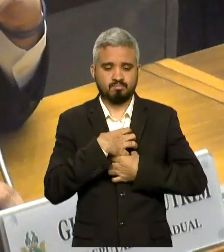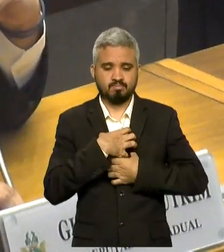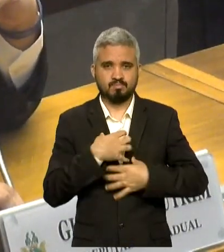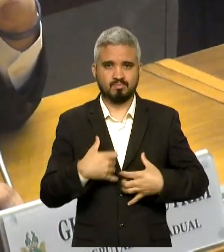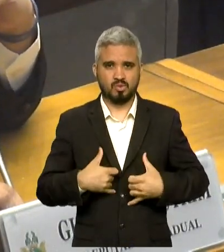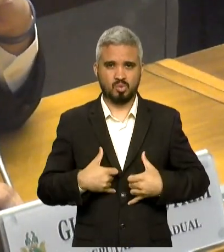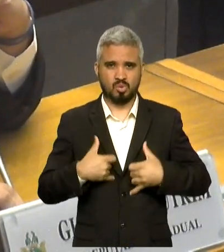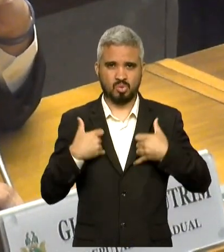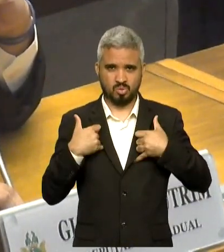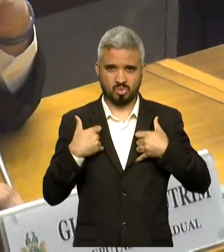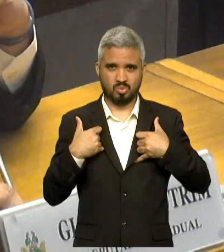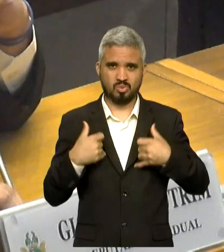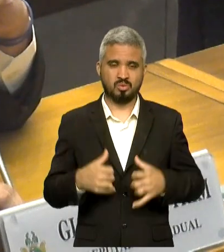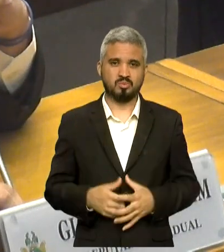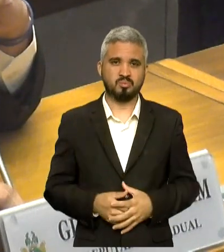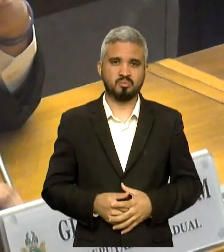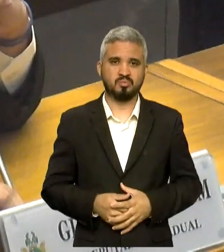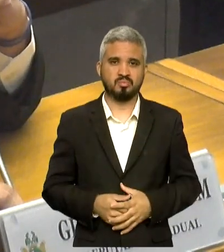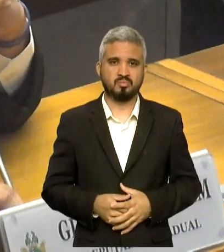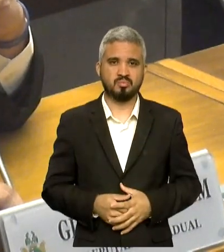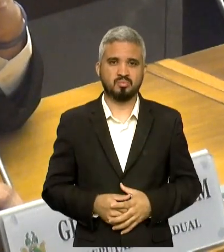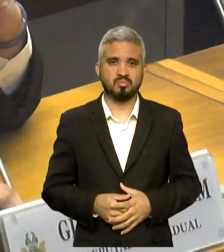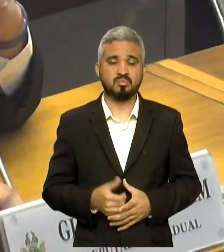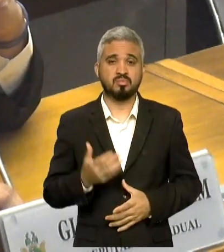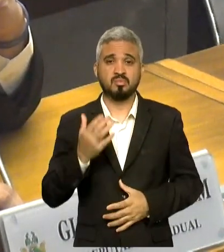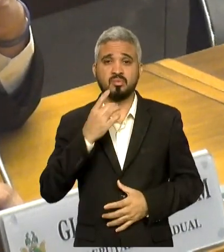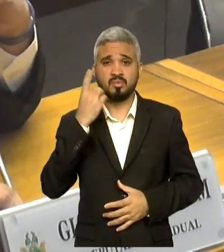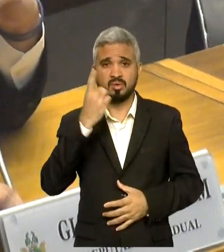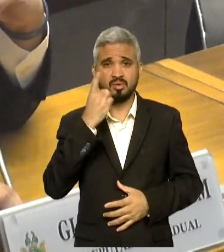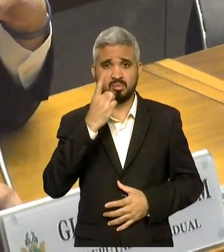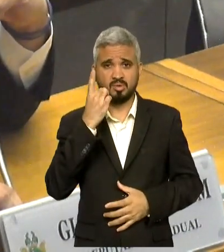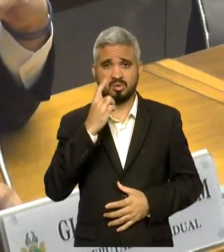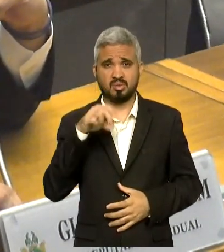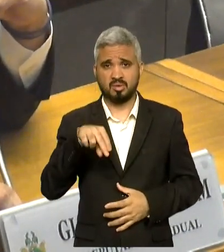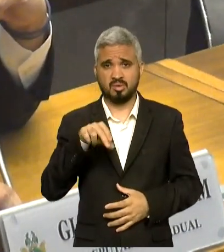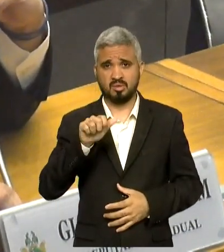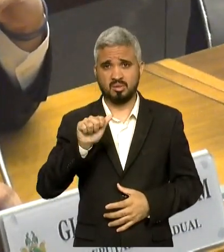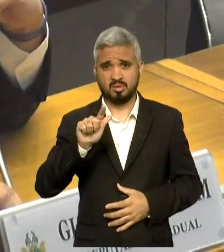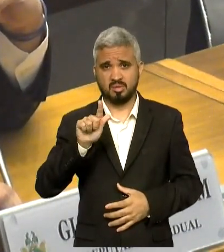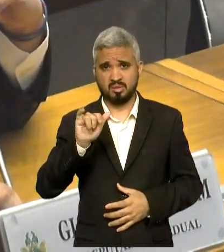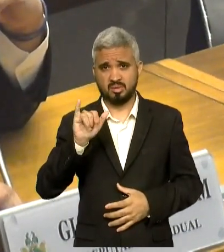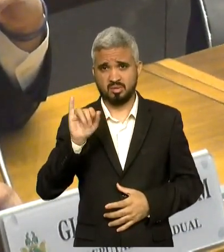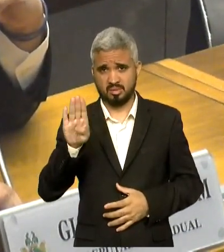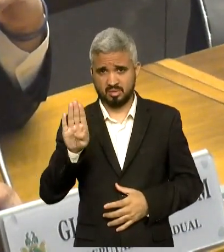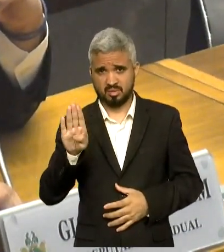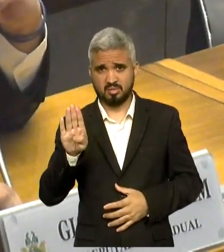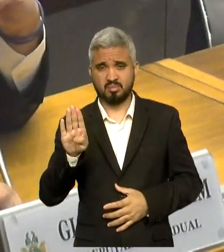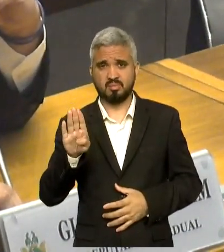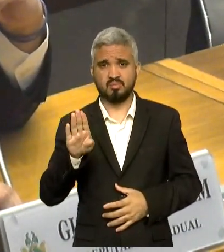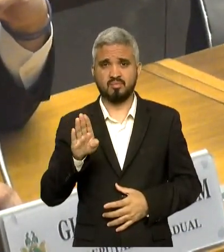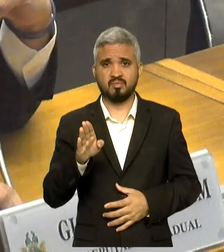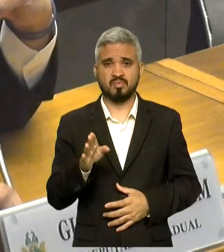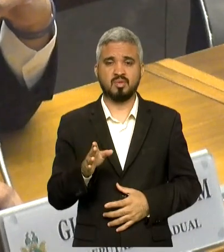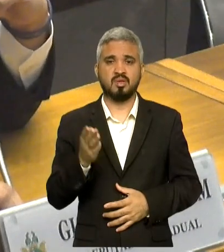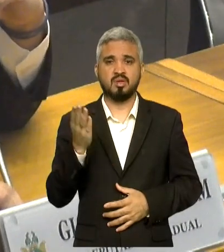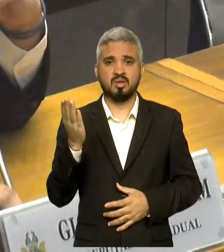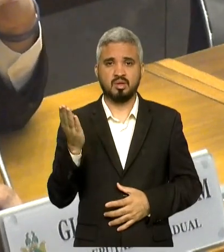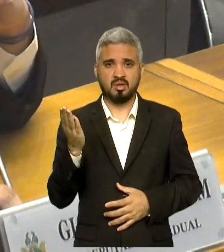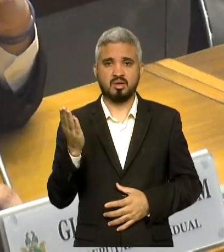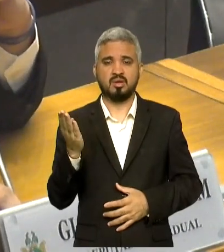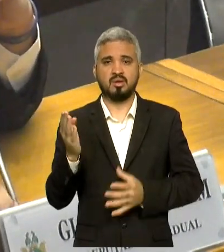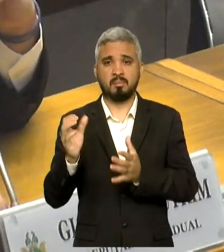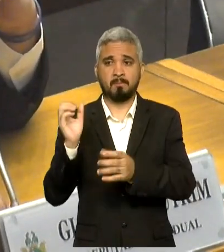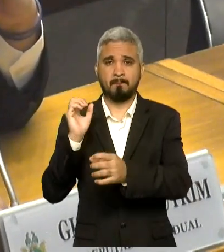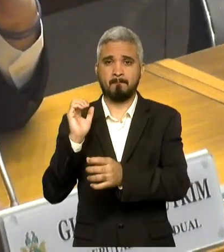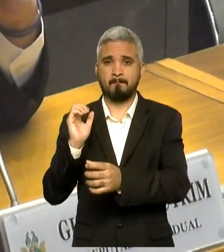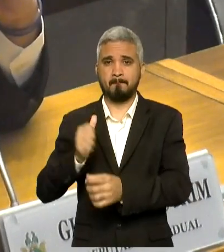peço aqui ao deputado Najib que possa subscrever. Ele foi rápido na frente do deputado Wellington e protocolou